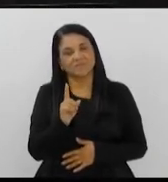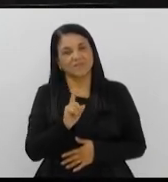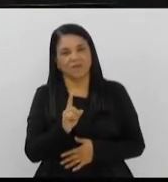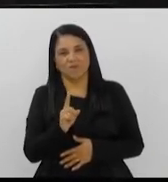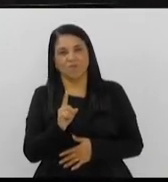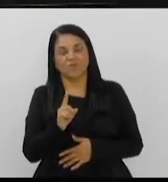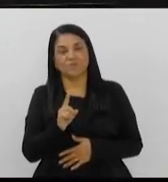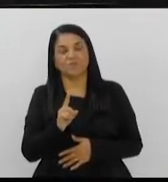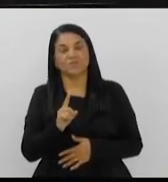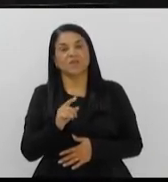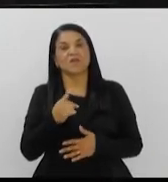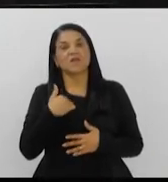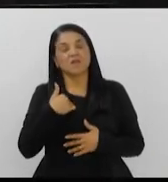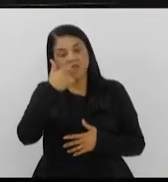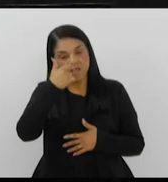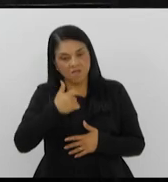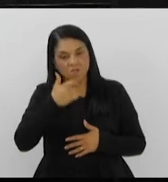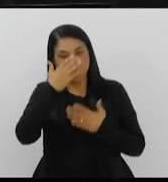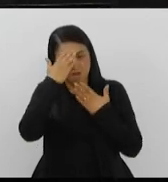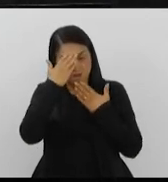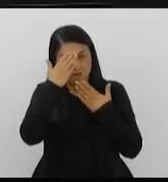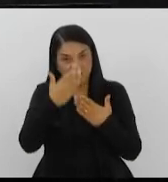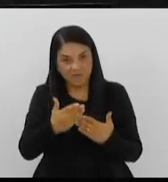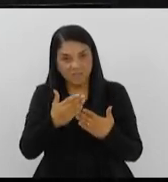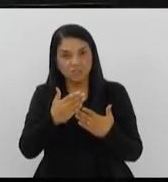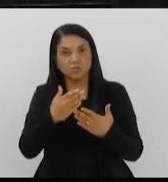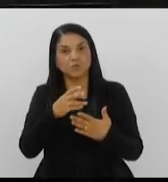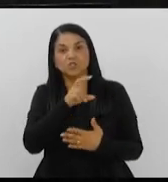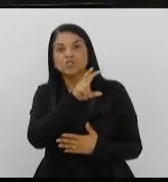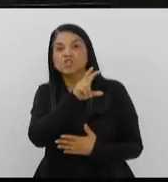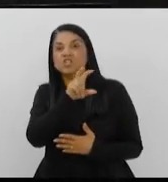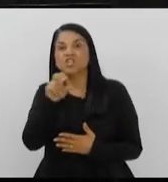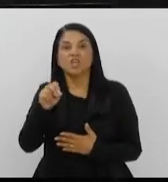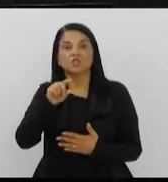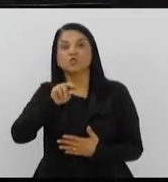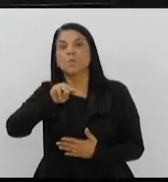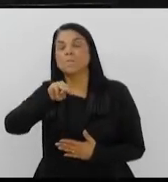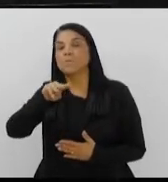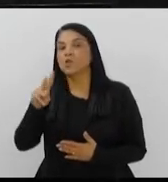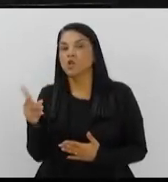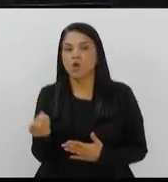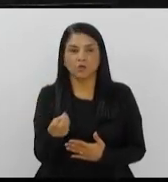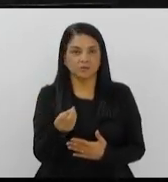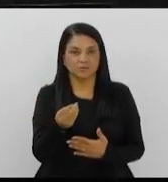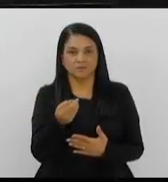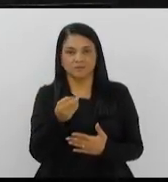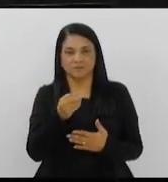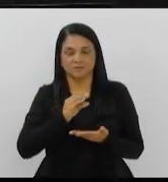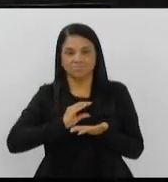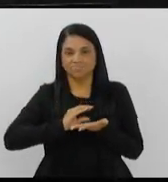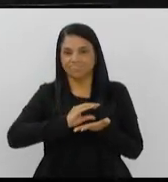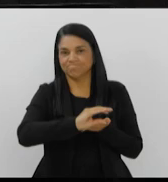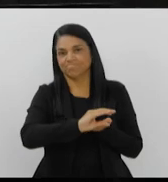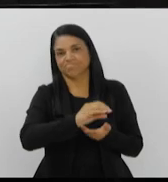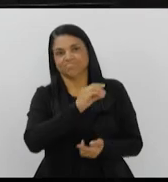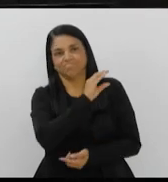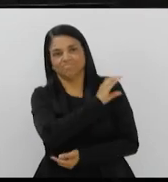Castro, agradeço ao senhor por todos os 500 milhões de reais que foram aplicados aqui em Campos.